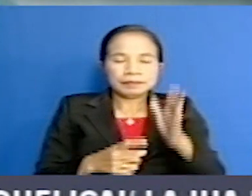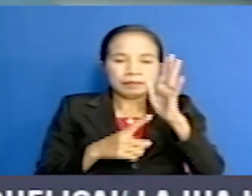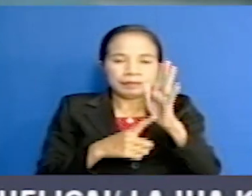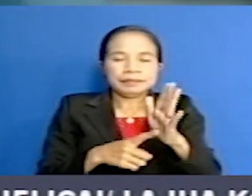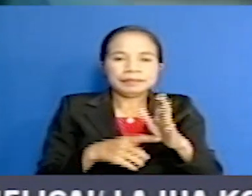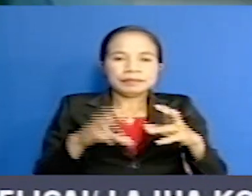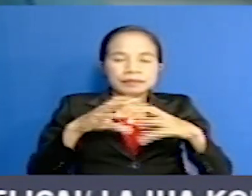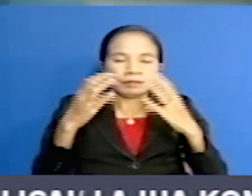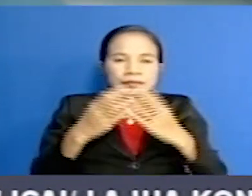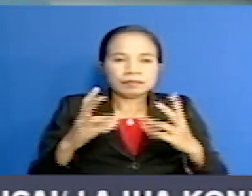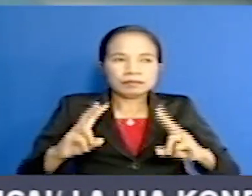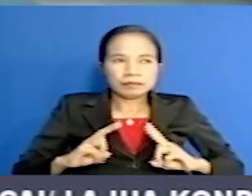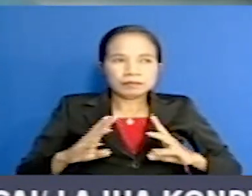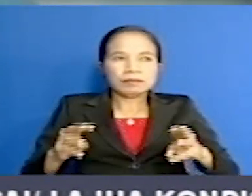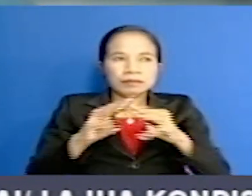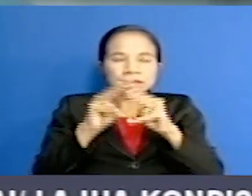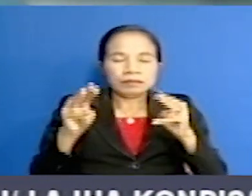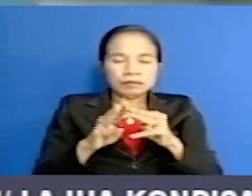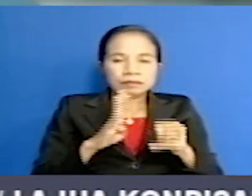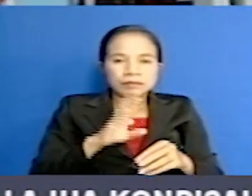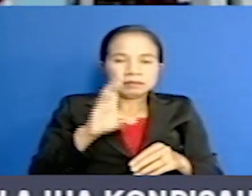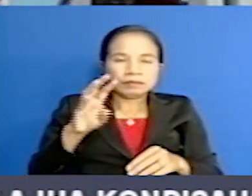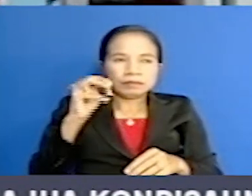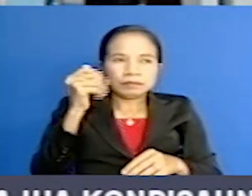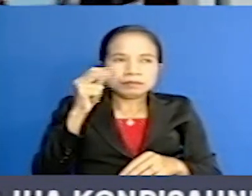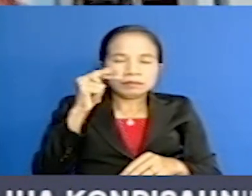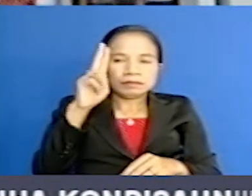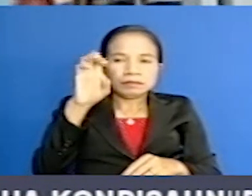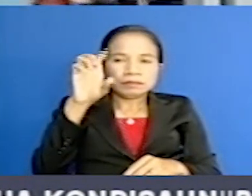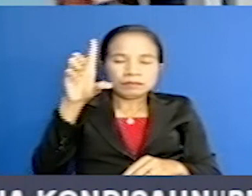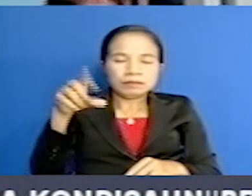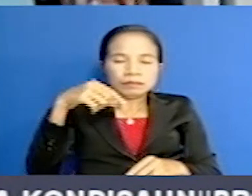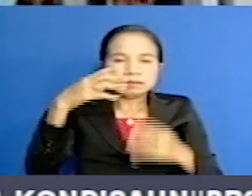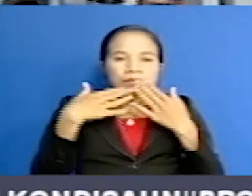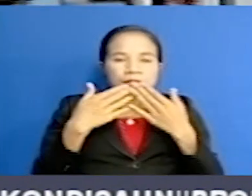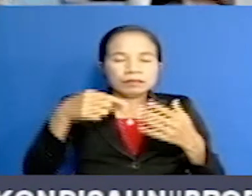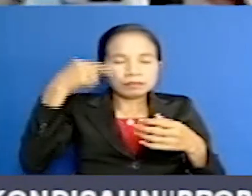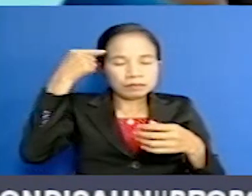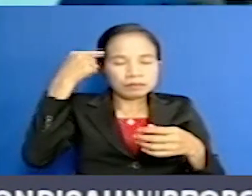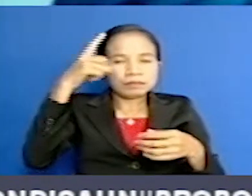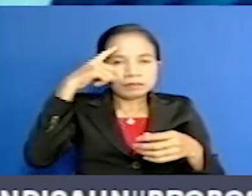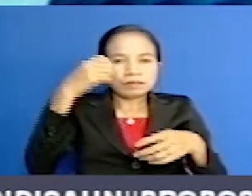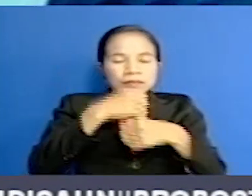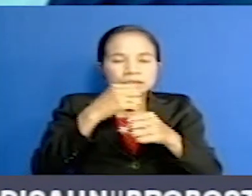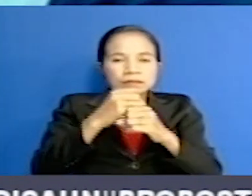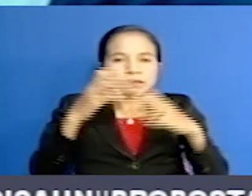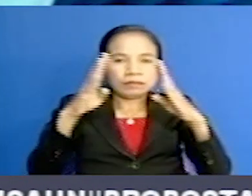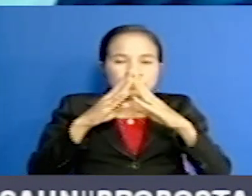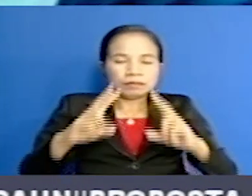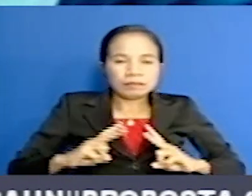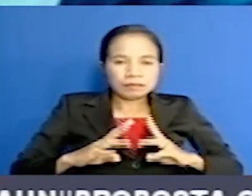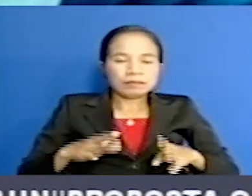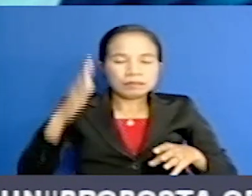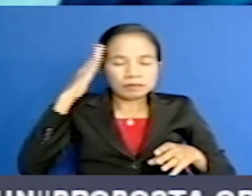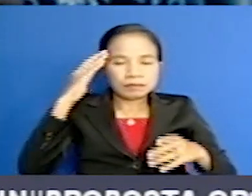Representante Conselho Veterano Município Boko Manuel Pinto Alari agradece ao governo tambalo ona uma ba veterano sira onde dignifica veterano sira